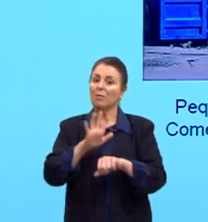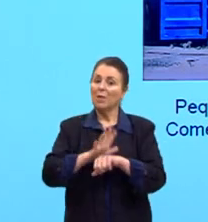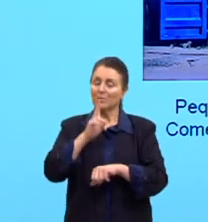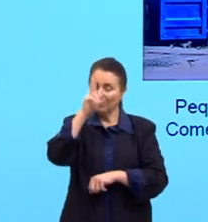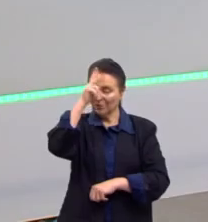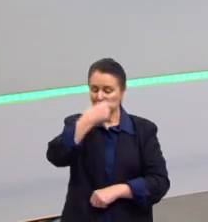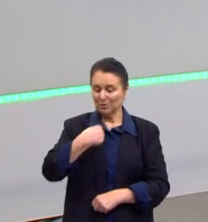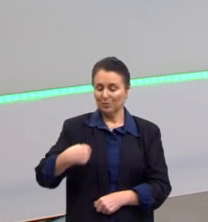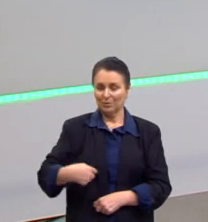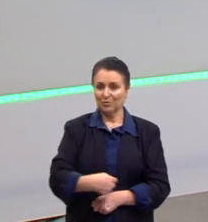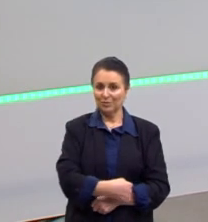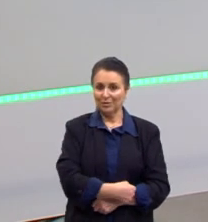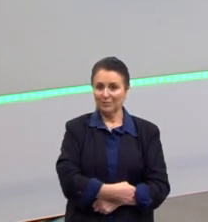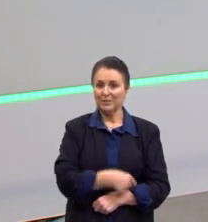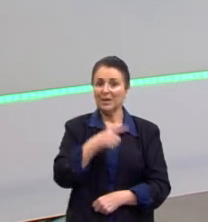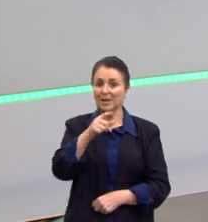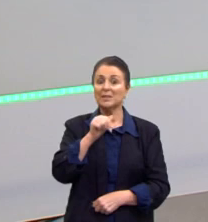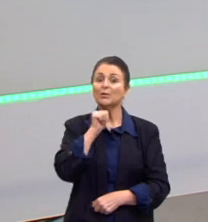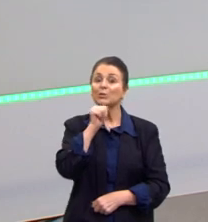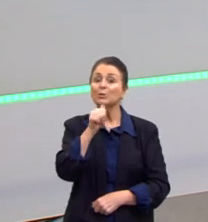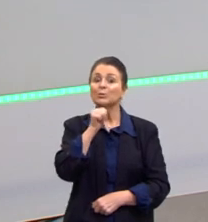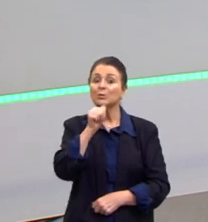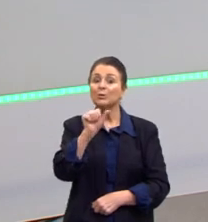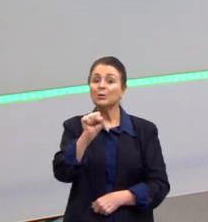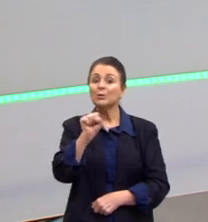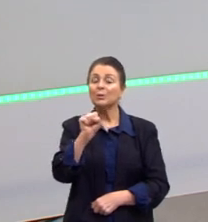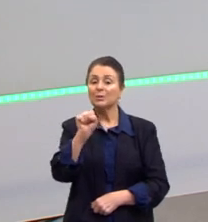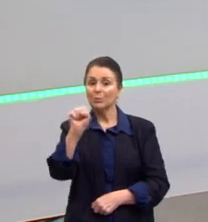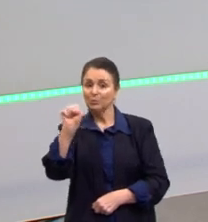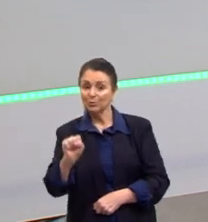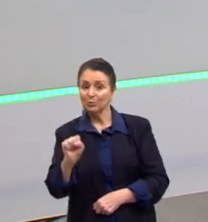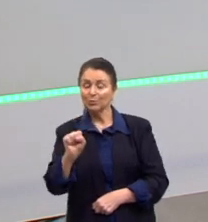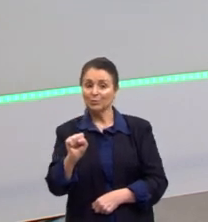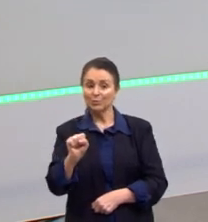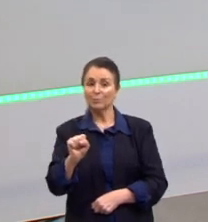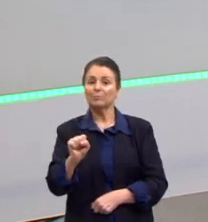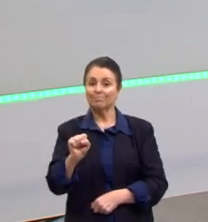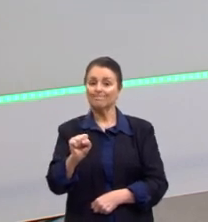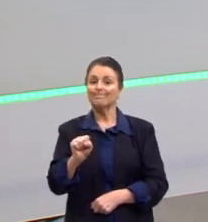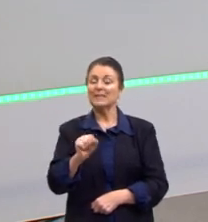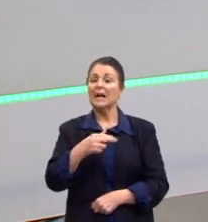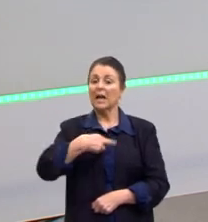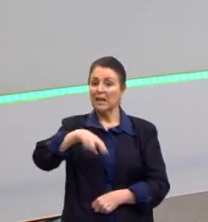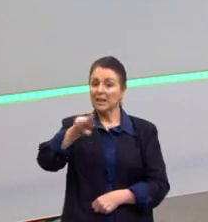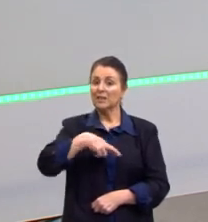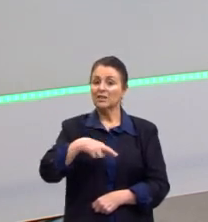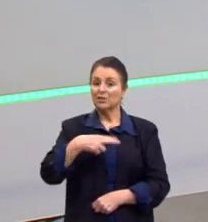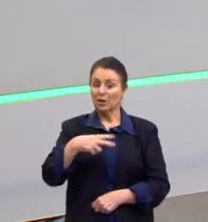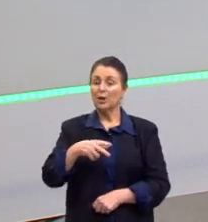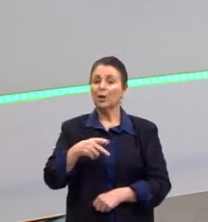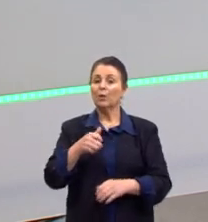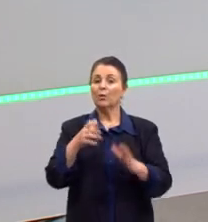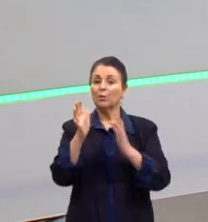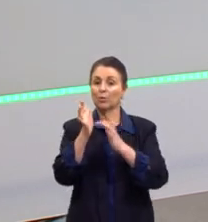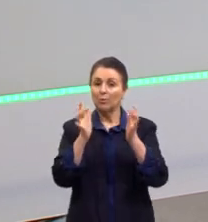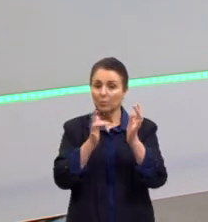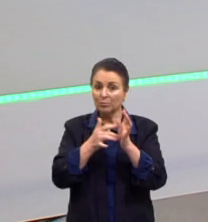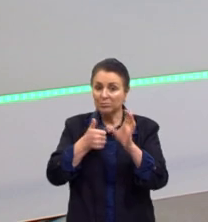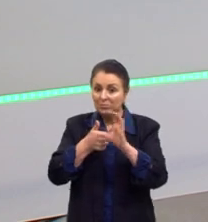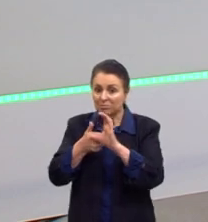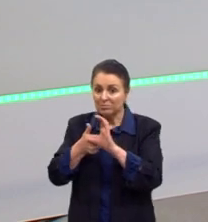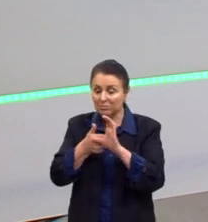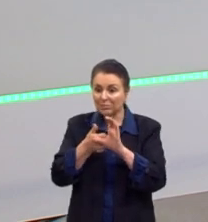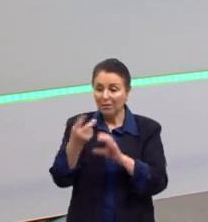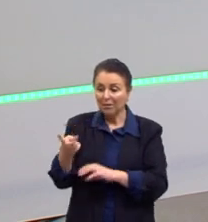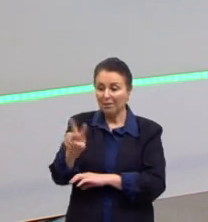a China tá a gurizada esse aqui é o Sudão né Sudão do Sul a questão religiosa nem os cristãos a versus